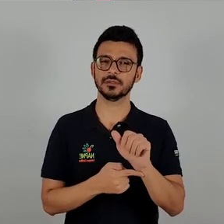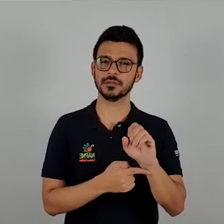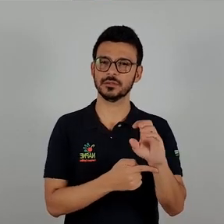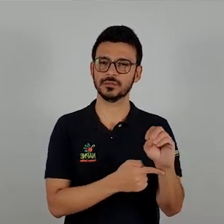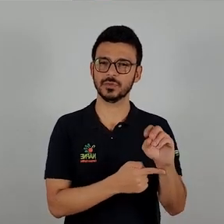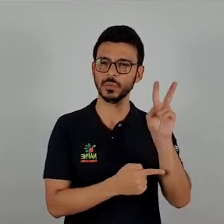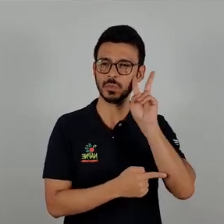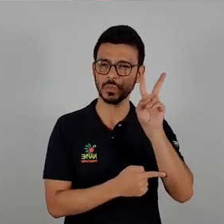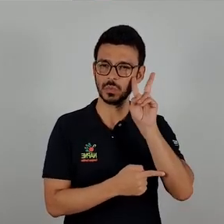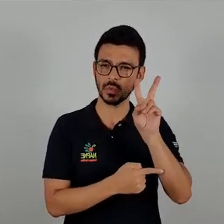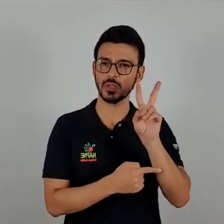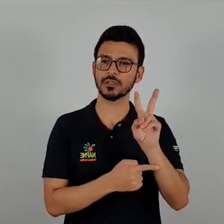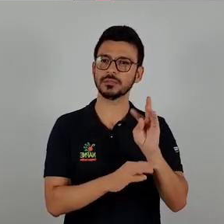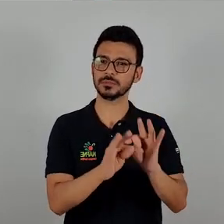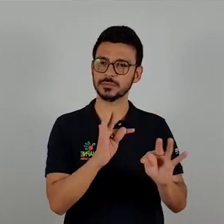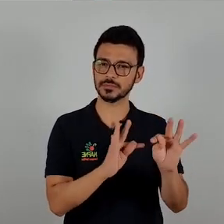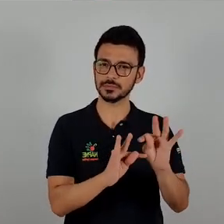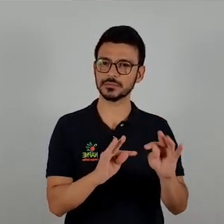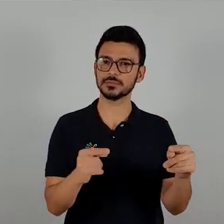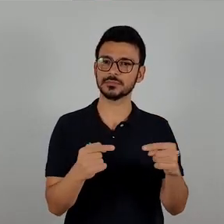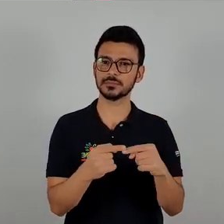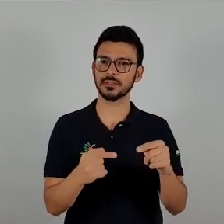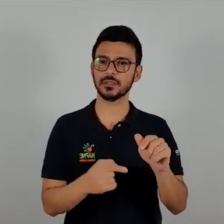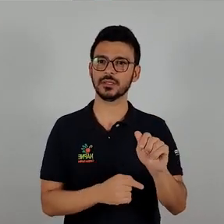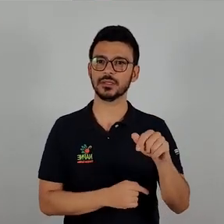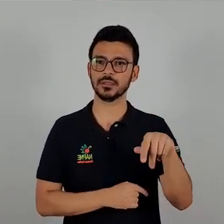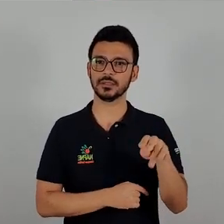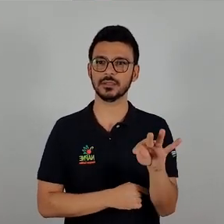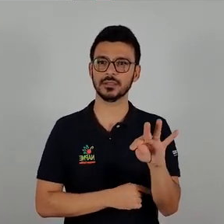Olha aí. No segundo retorno dela, já como é que estava.